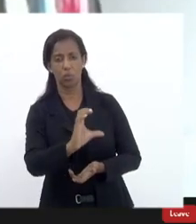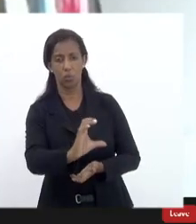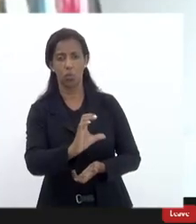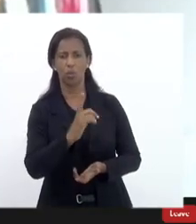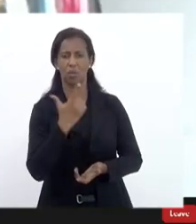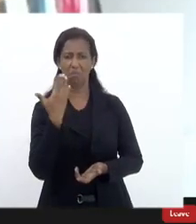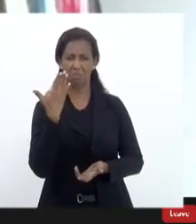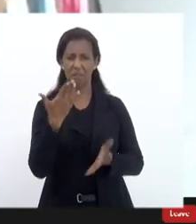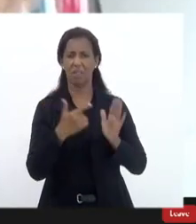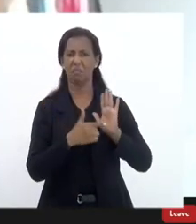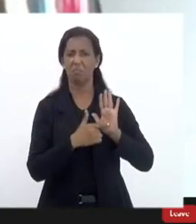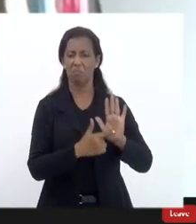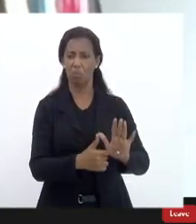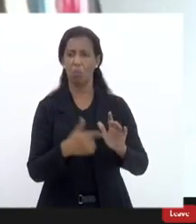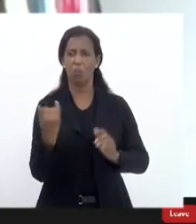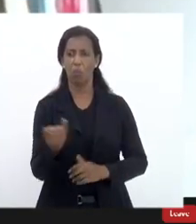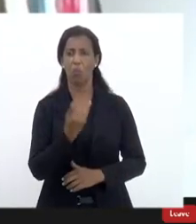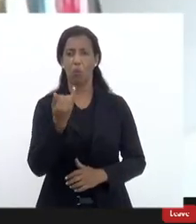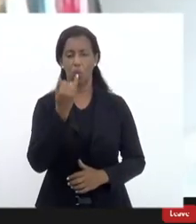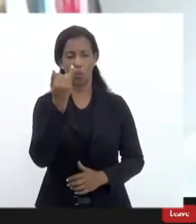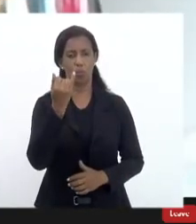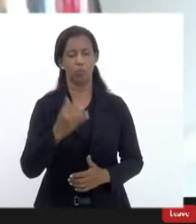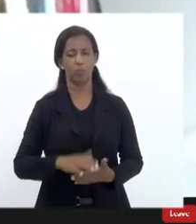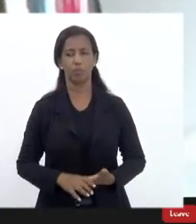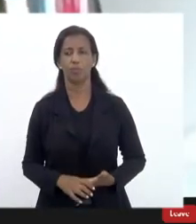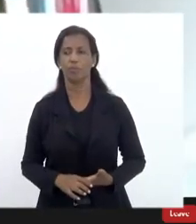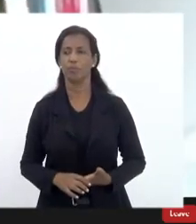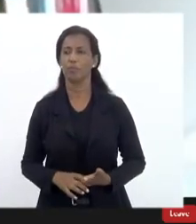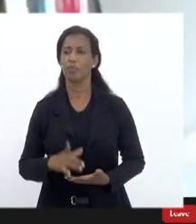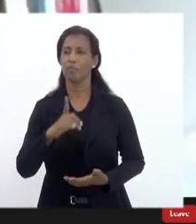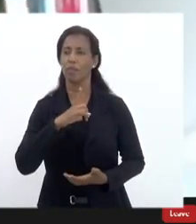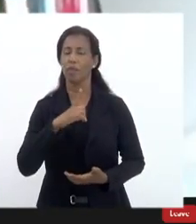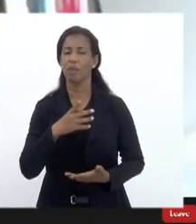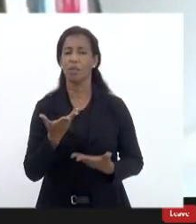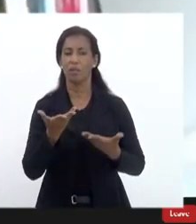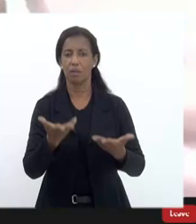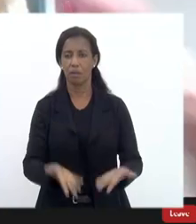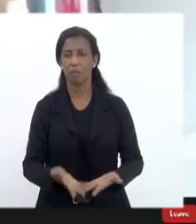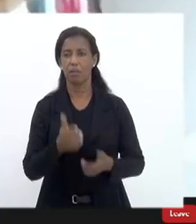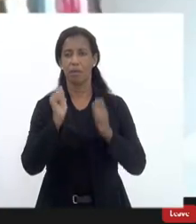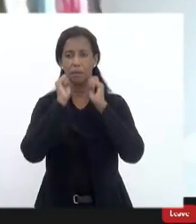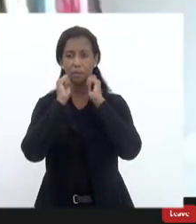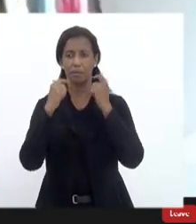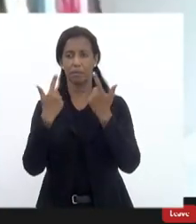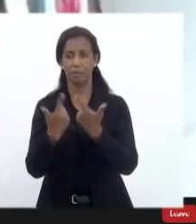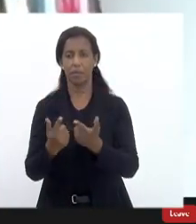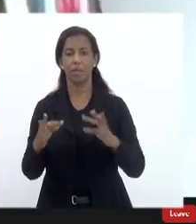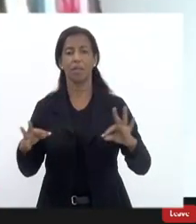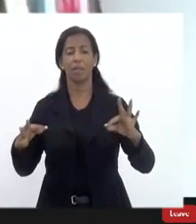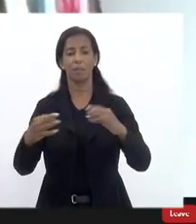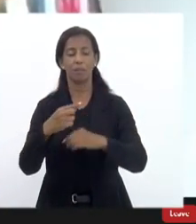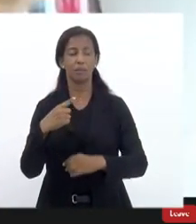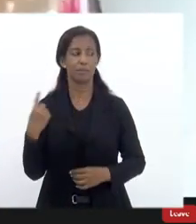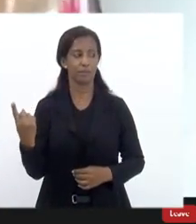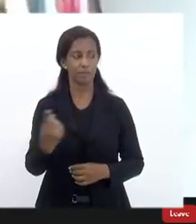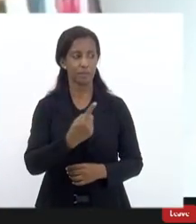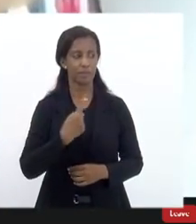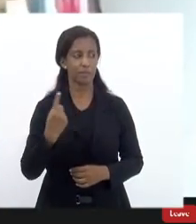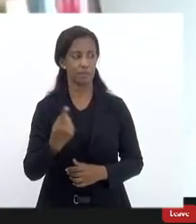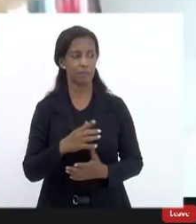se mostrado também muito proativa, eu deixo para a Alerj e para todos nós